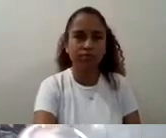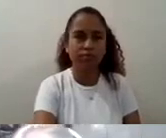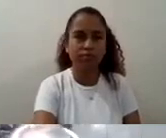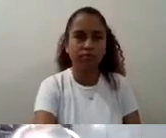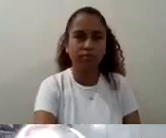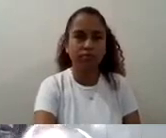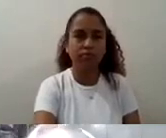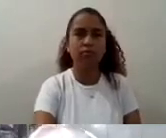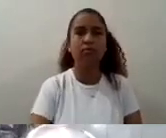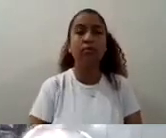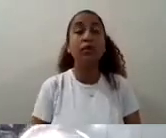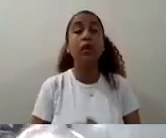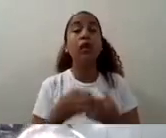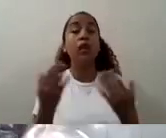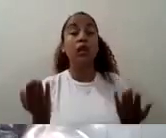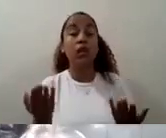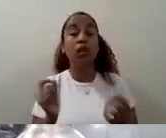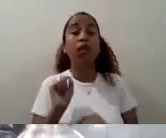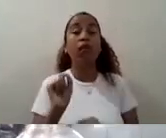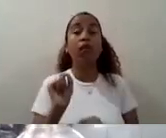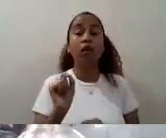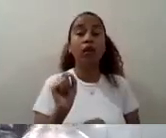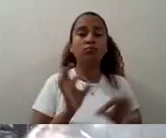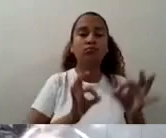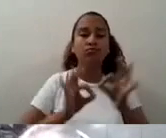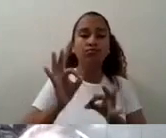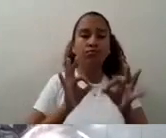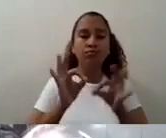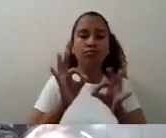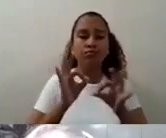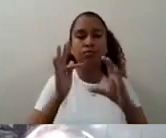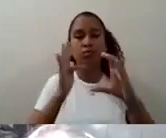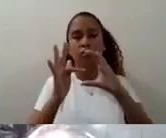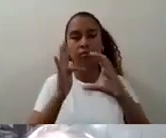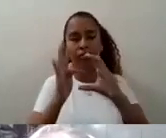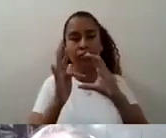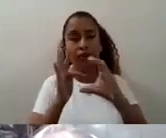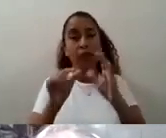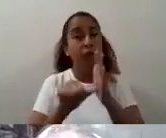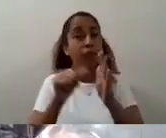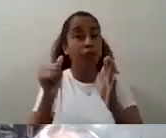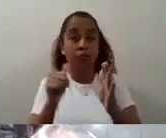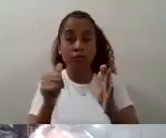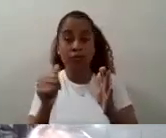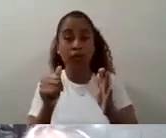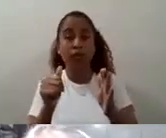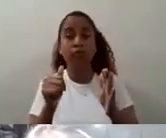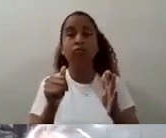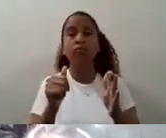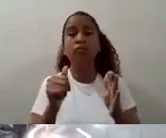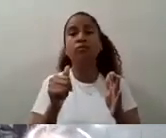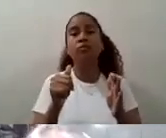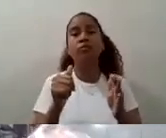E aí, quem está organizando essa campanha? Primeiro, as igrejas membros do CONIC, que já foram citadas